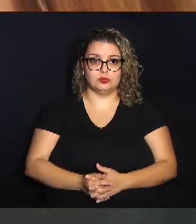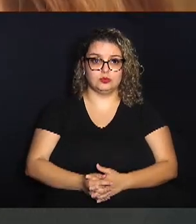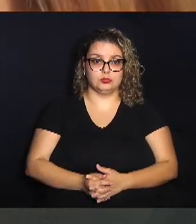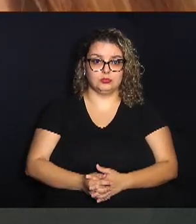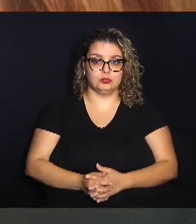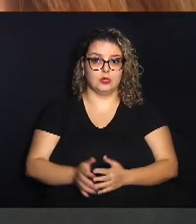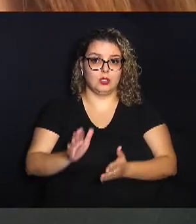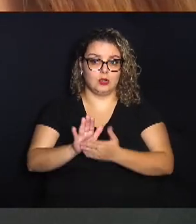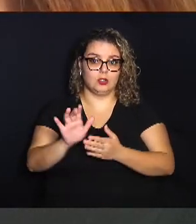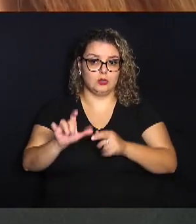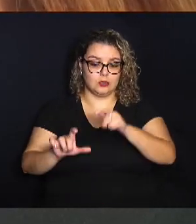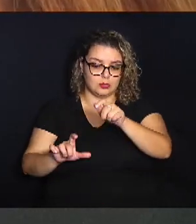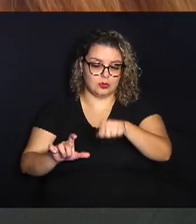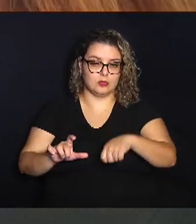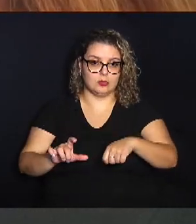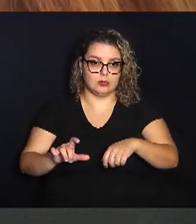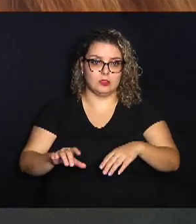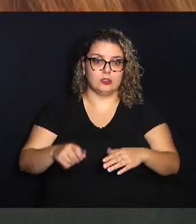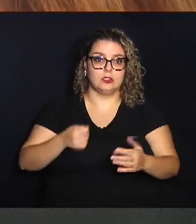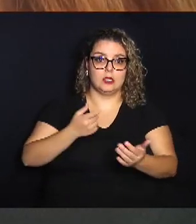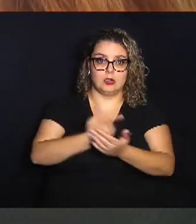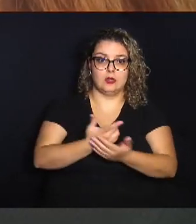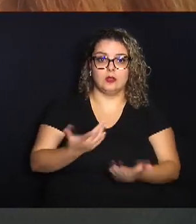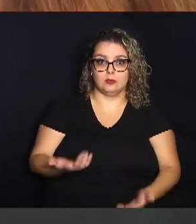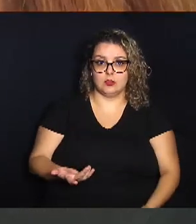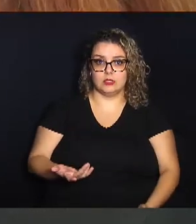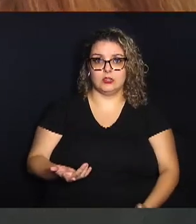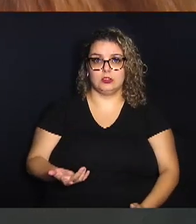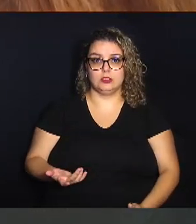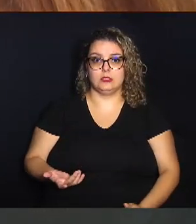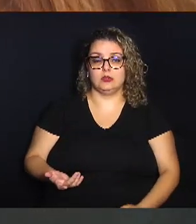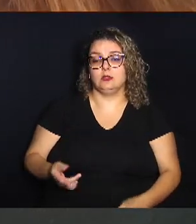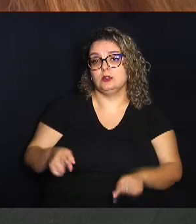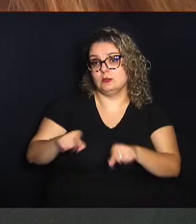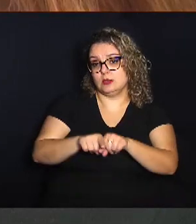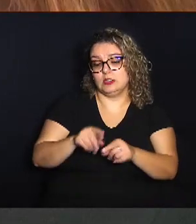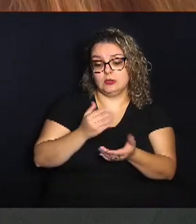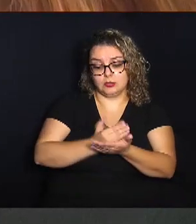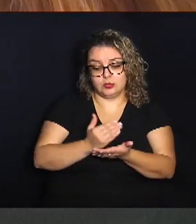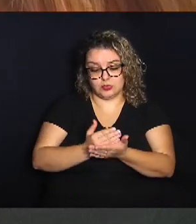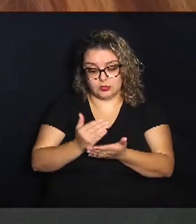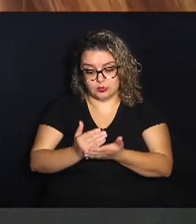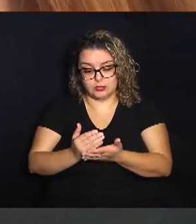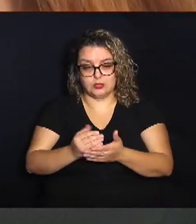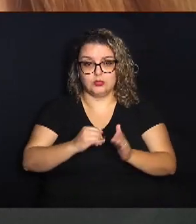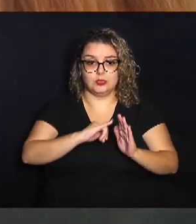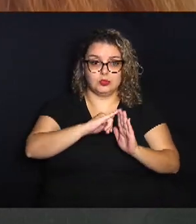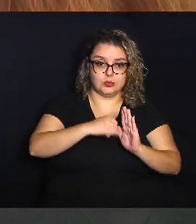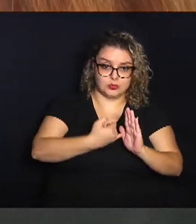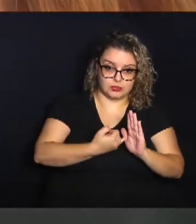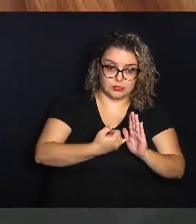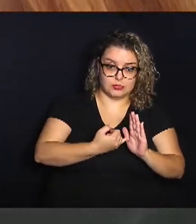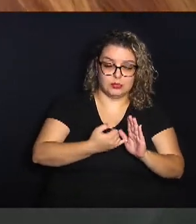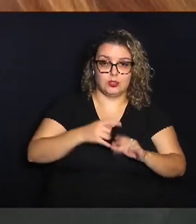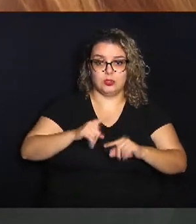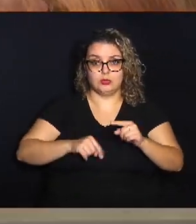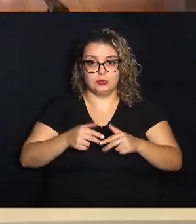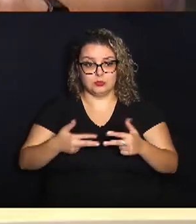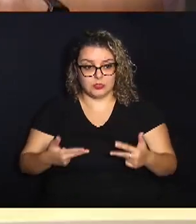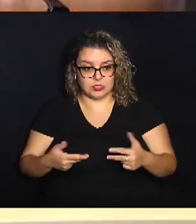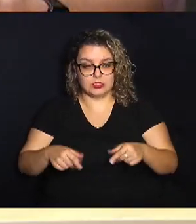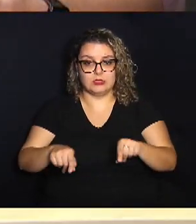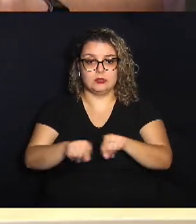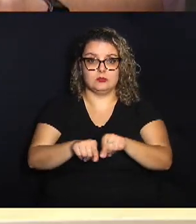da máquina na compra. Então, assim, fora a questão do parcelamento dos juros, né, do produto, também